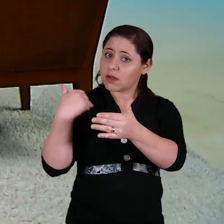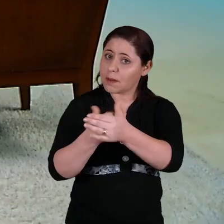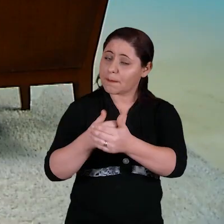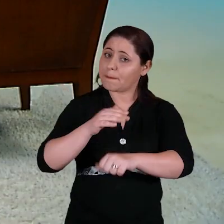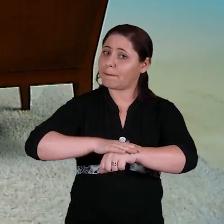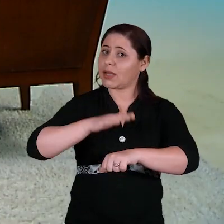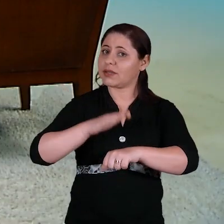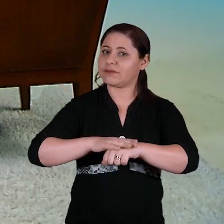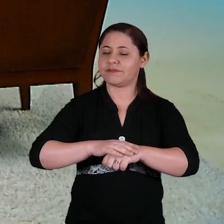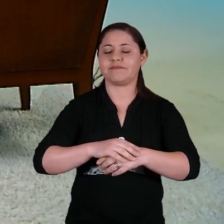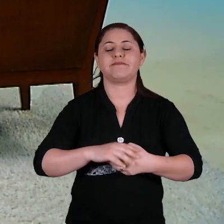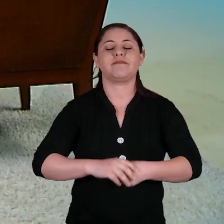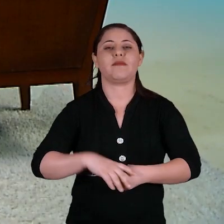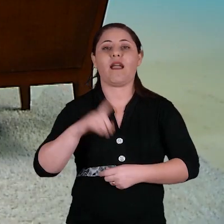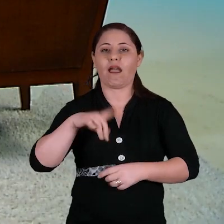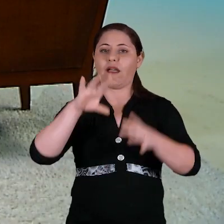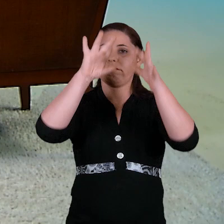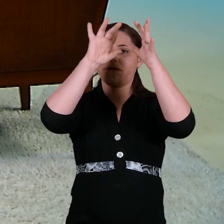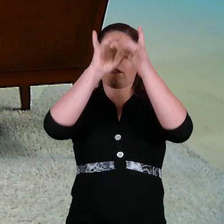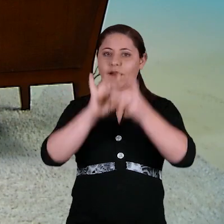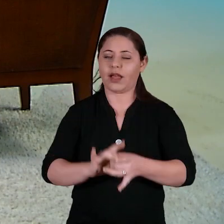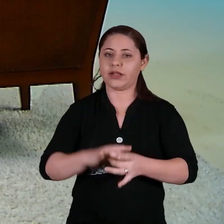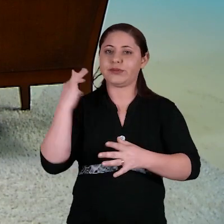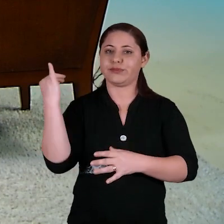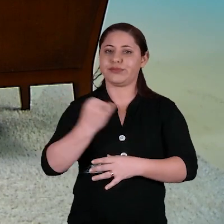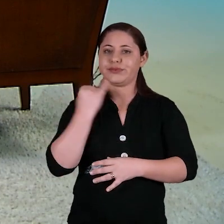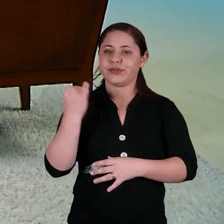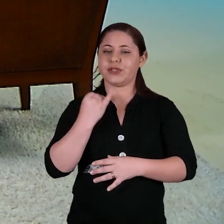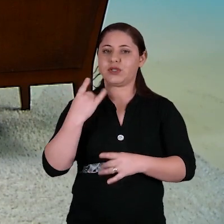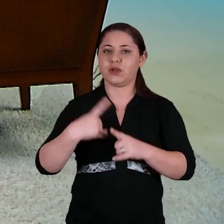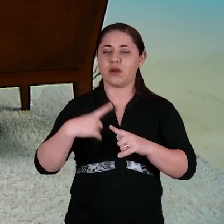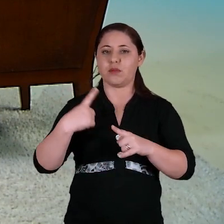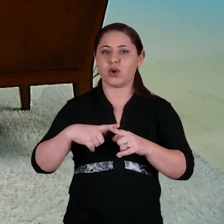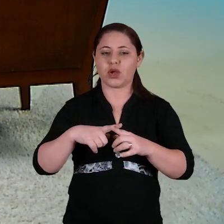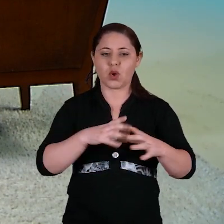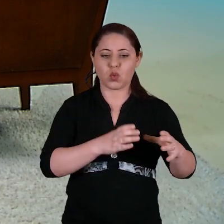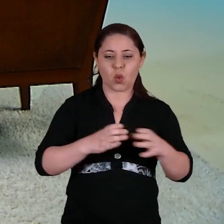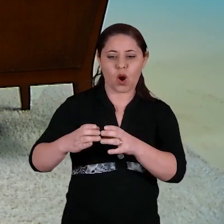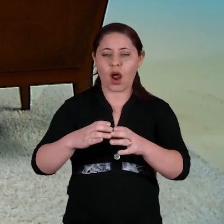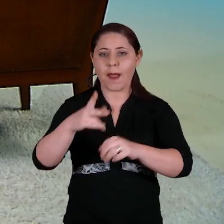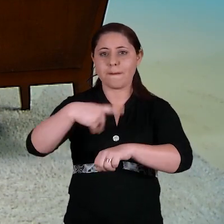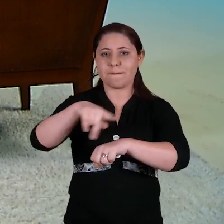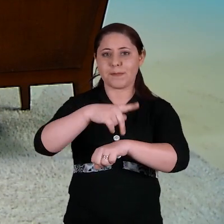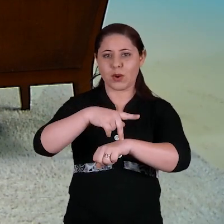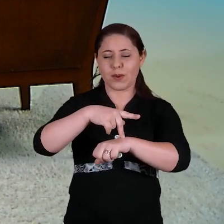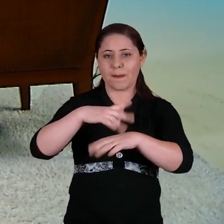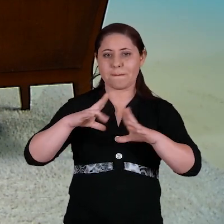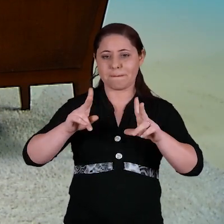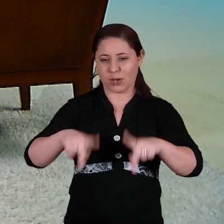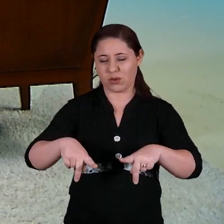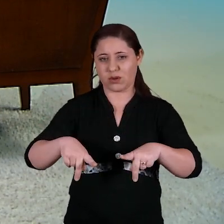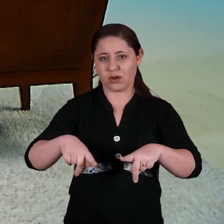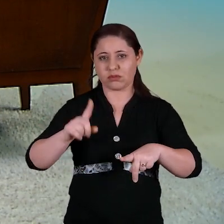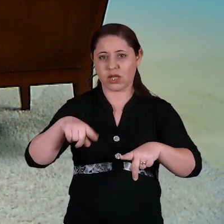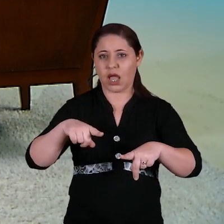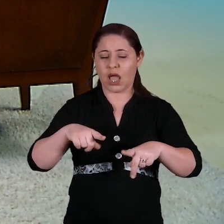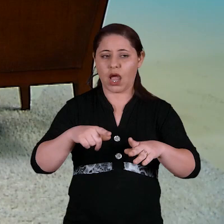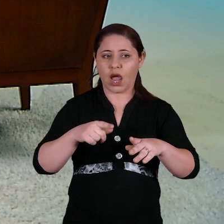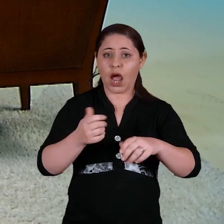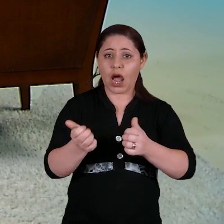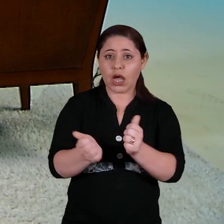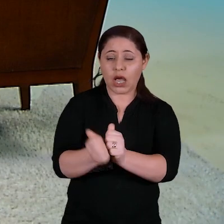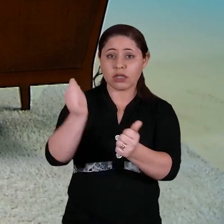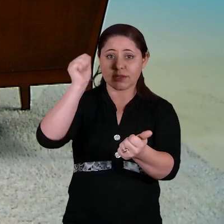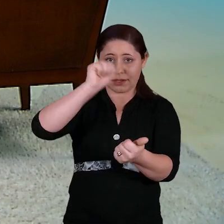isso. Esse é um aspecto até que é interessante a gente colocar, porque os espaços públicos, alguns, não todos, como a gente está colocando aqui, são